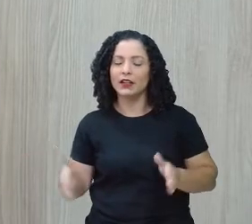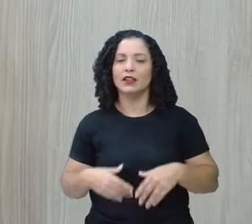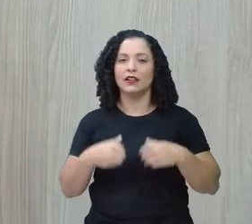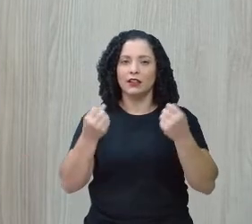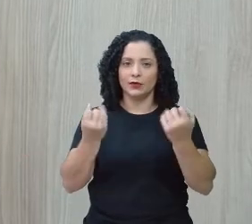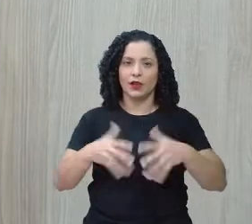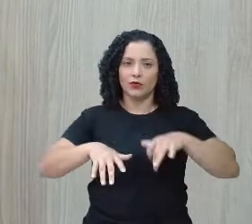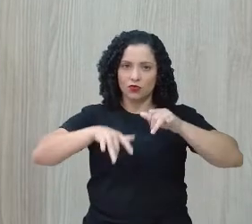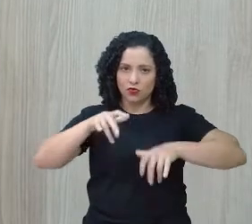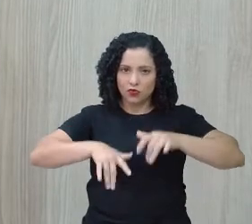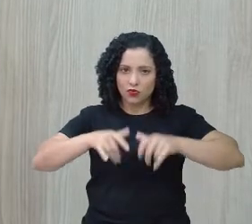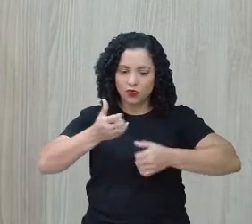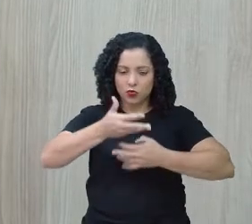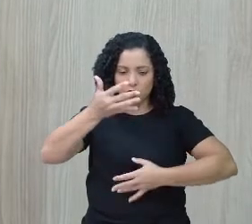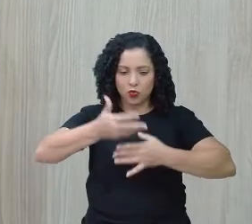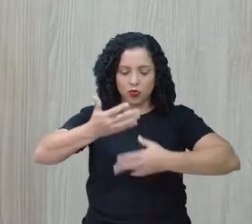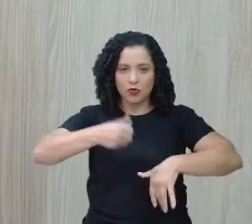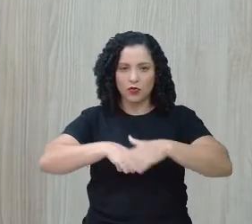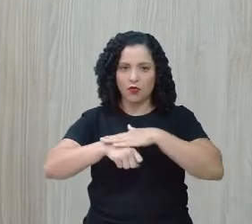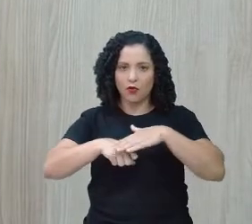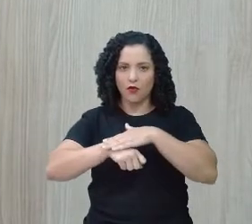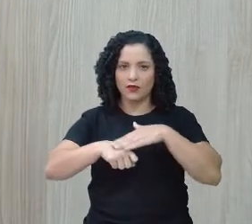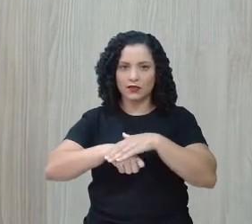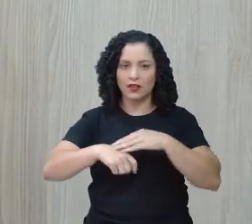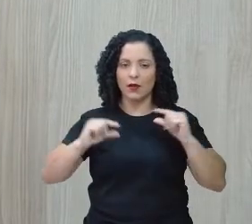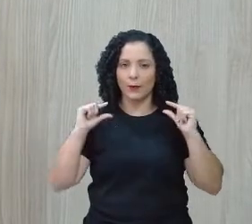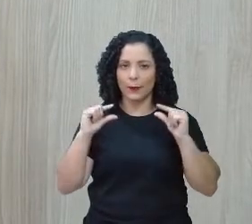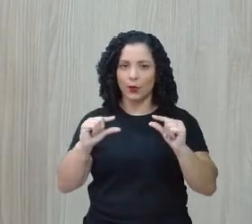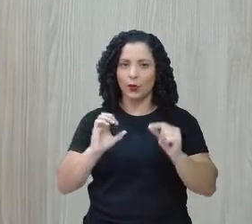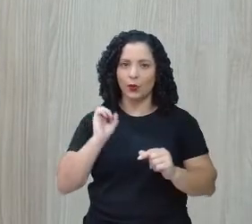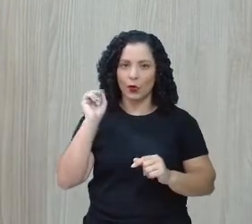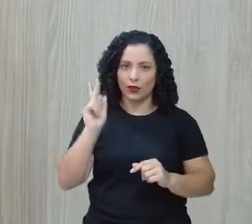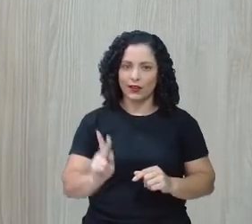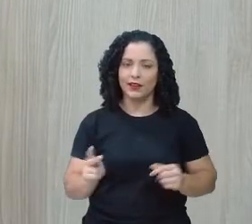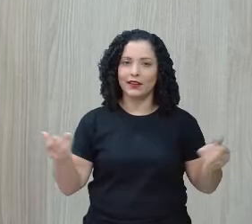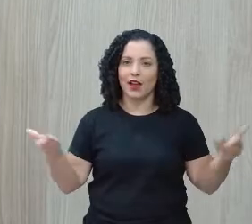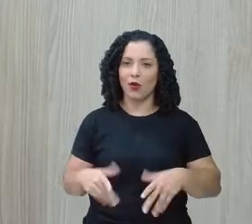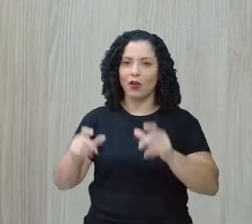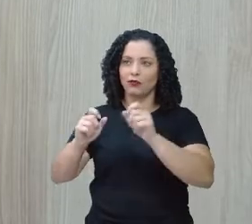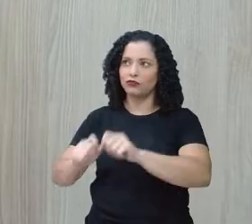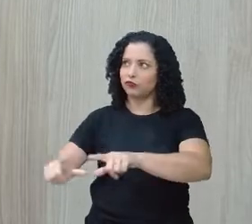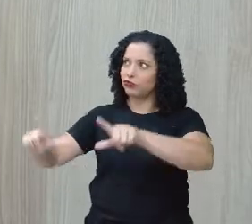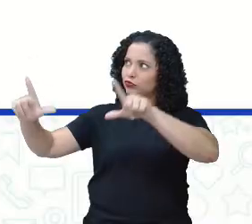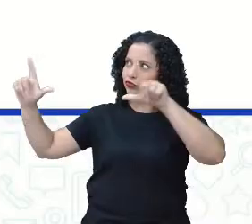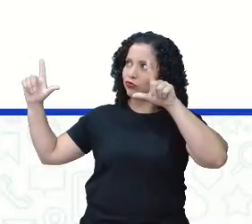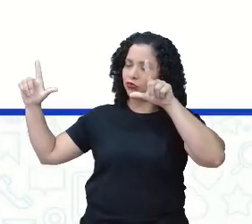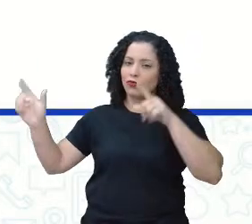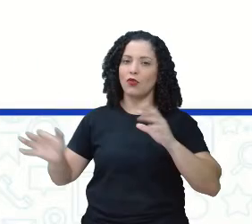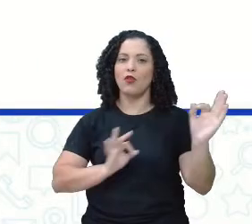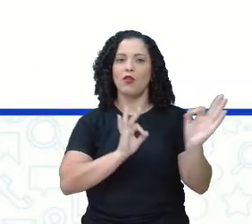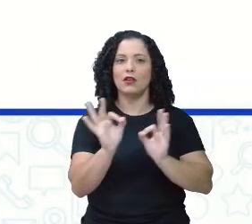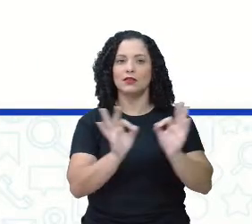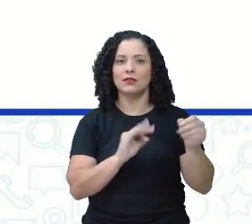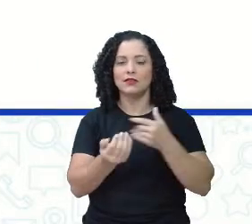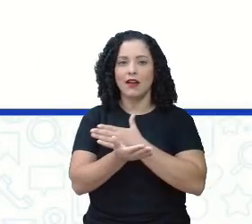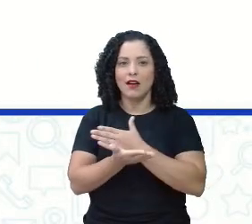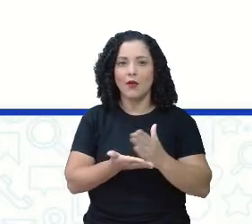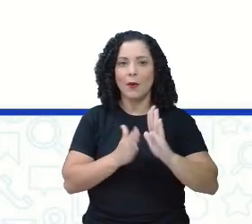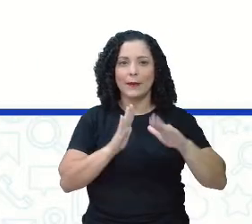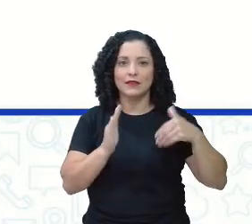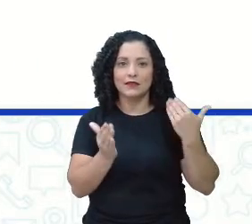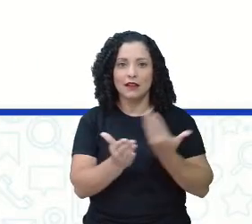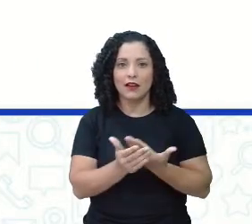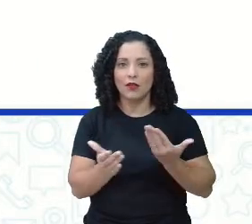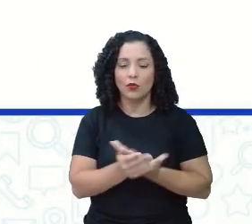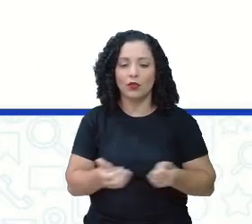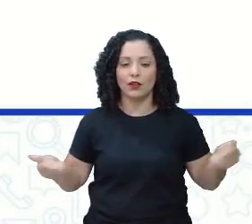no chat também para a gente conversar um pouco, tá bom? Então vou pedir para a Billy colocar aí a tela cheia para a gente começar a nossa aula de